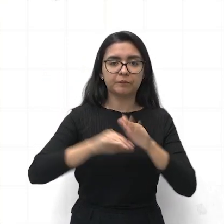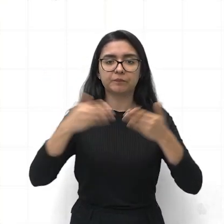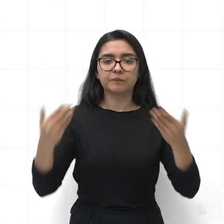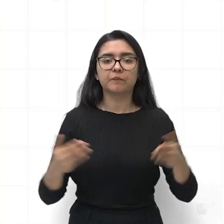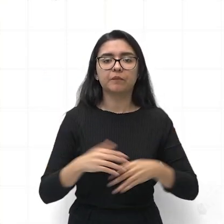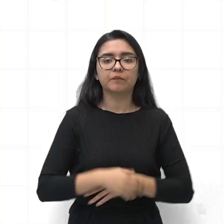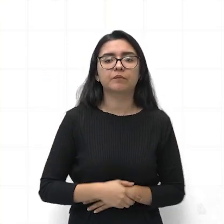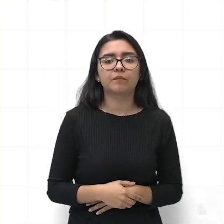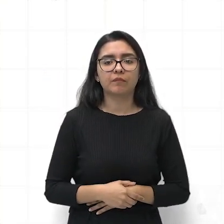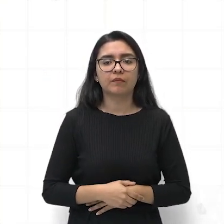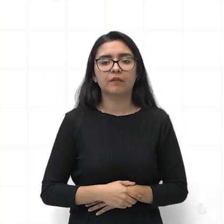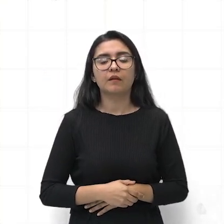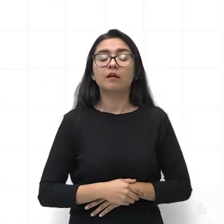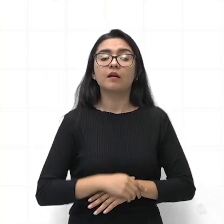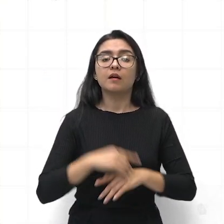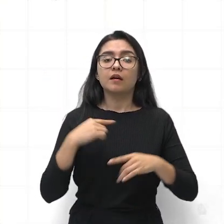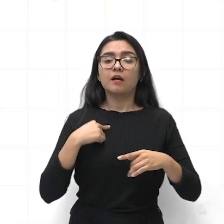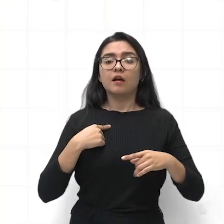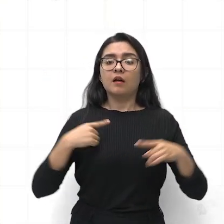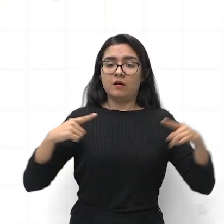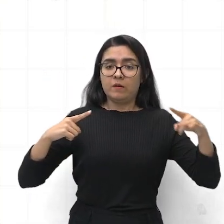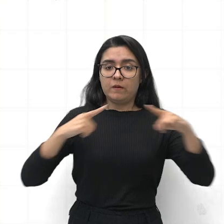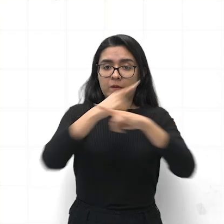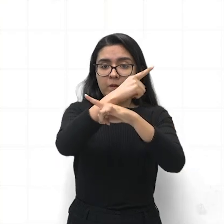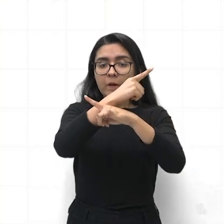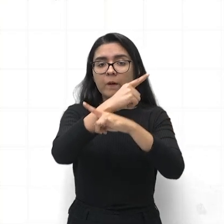Retas perpendiculares. Definição.